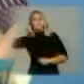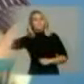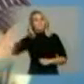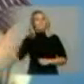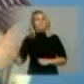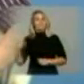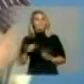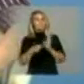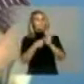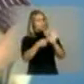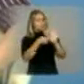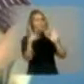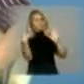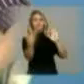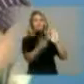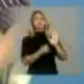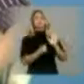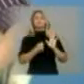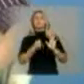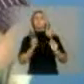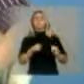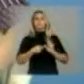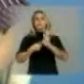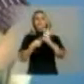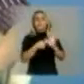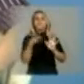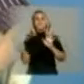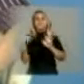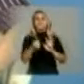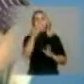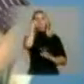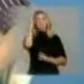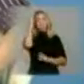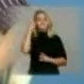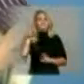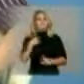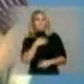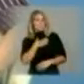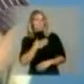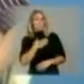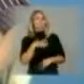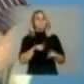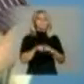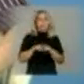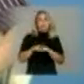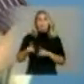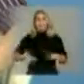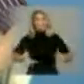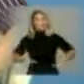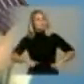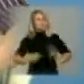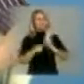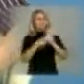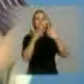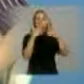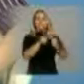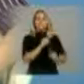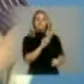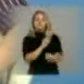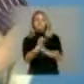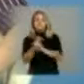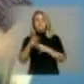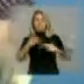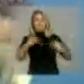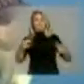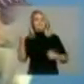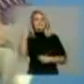fazia questão de mostrar tudo que ela pôde mostrar para eu, minha irmã, minhas primas, ela mostrou, ensinou.